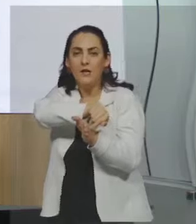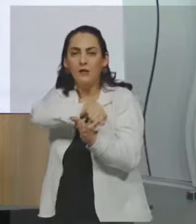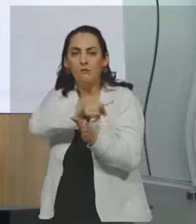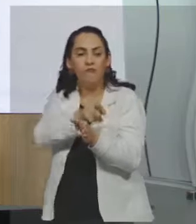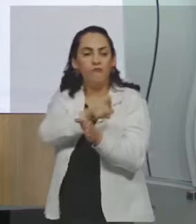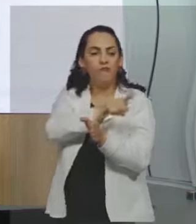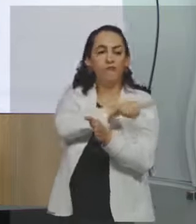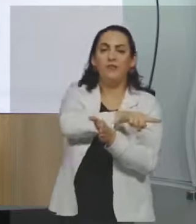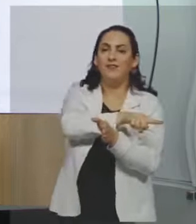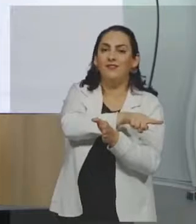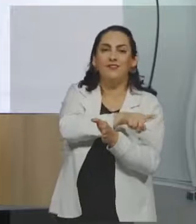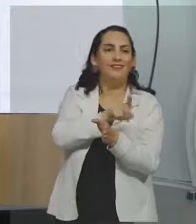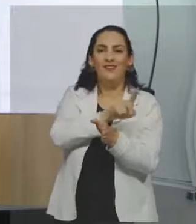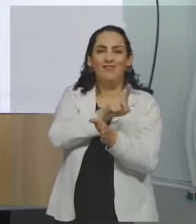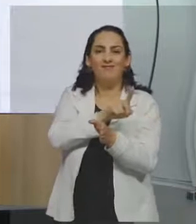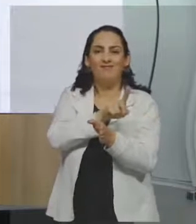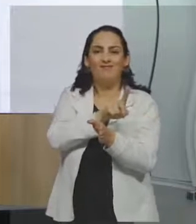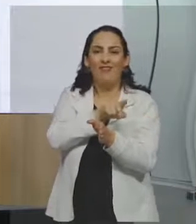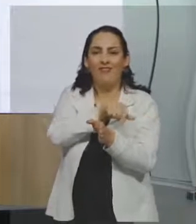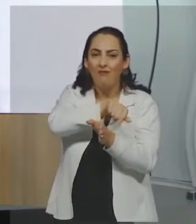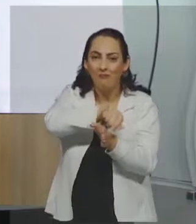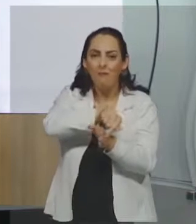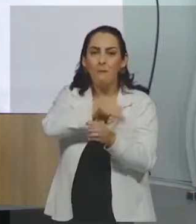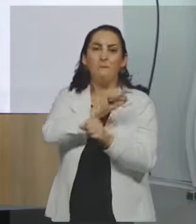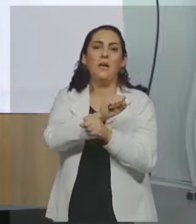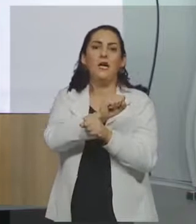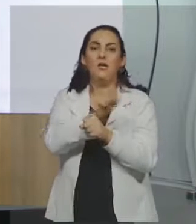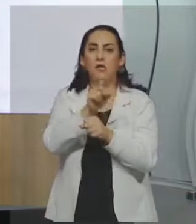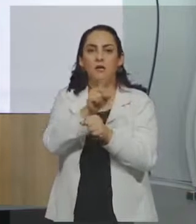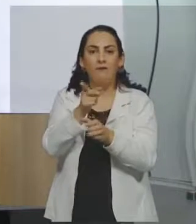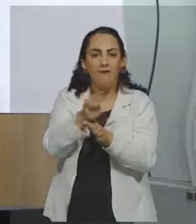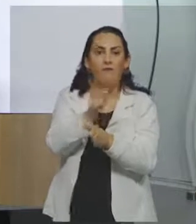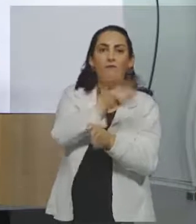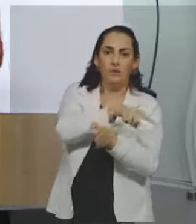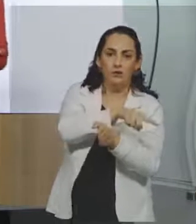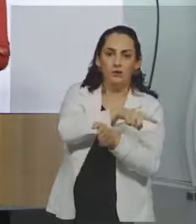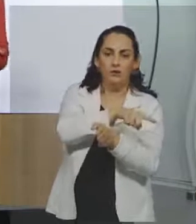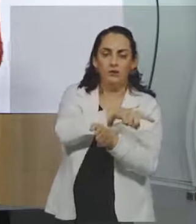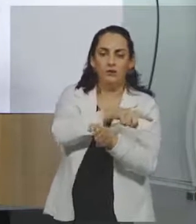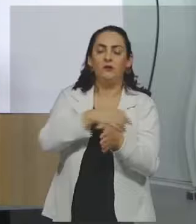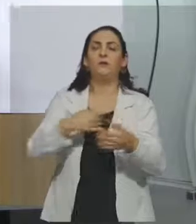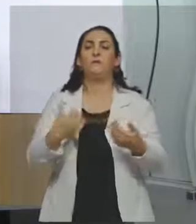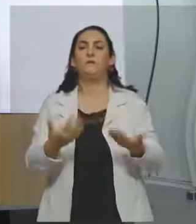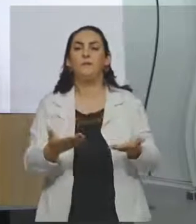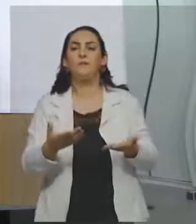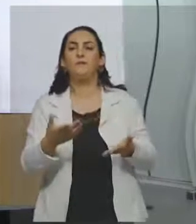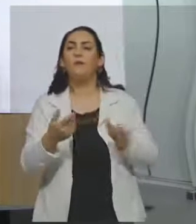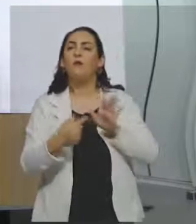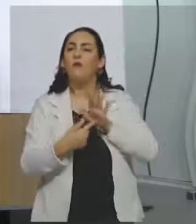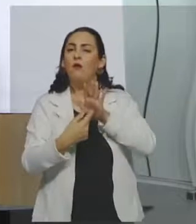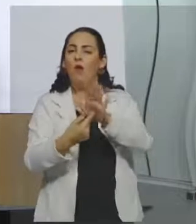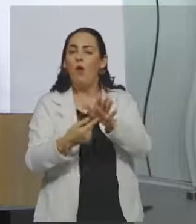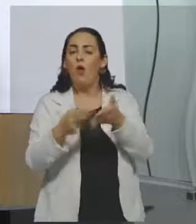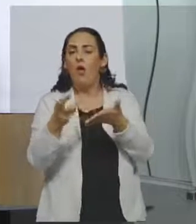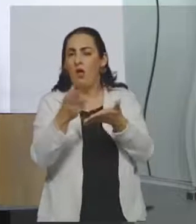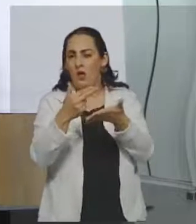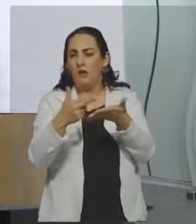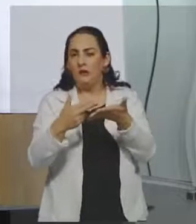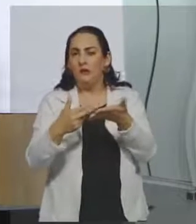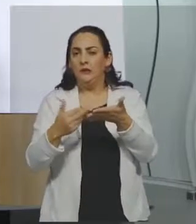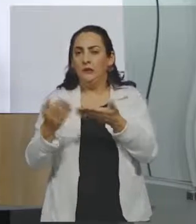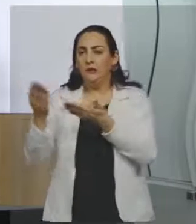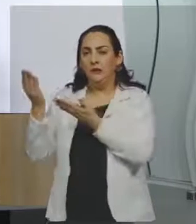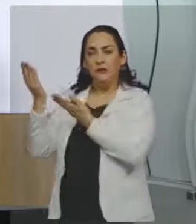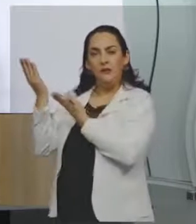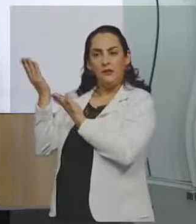eram impedidos, então, ali e sofriam esses desvios. Então, eu tenho esse desenho aqui para representar justamente isso.